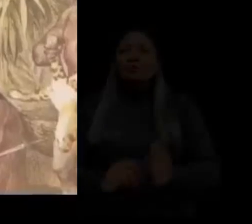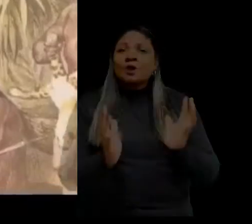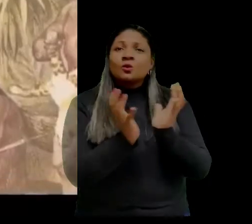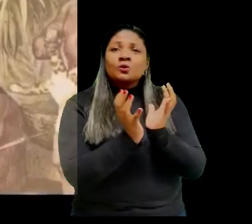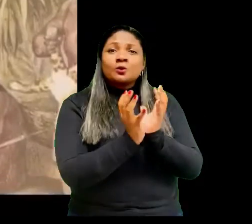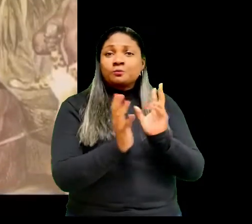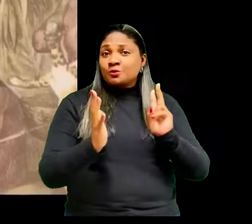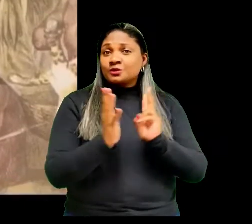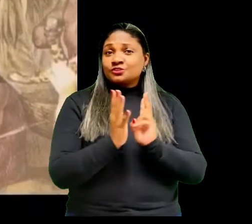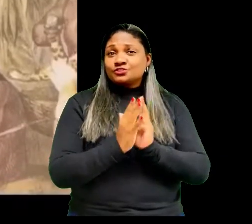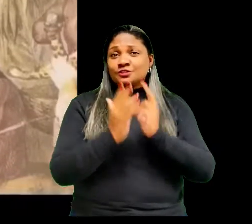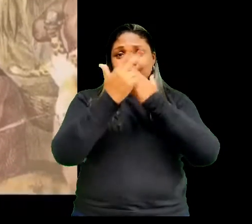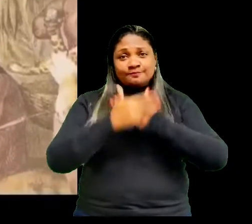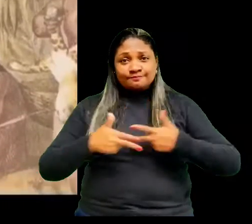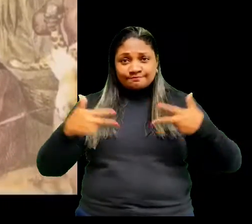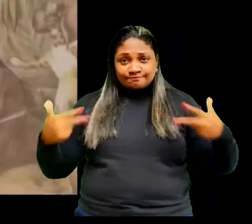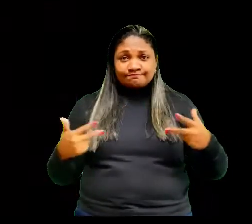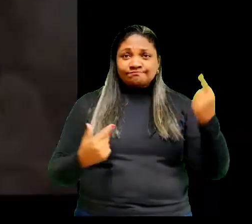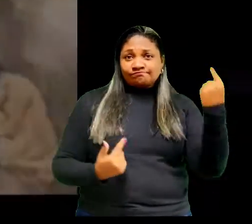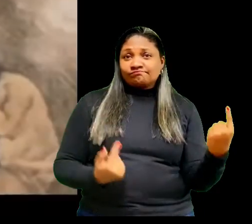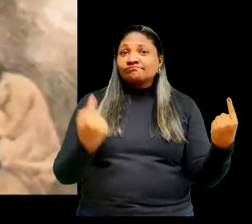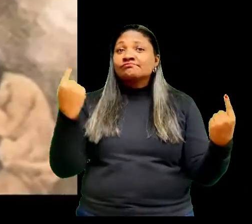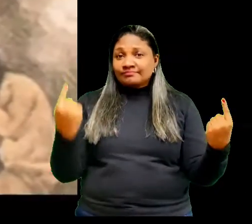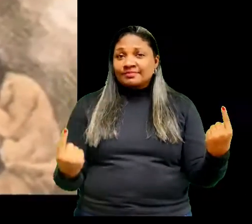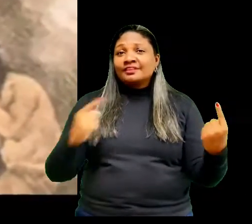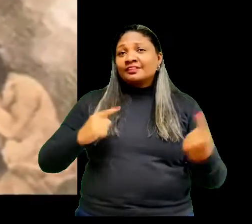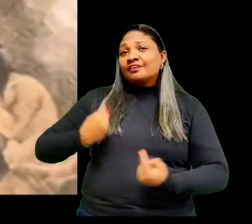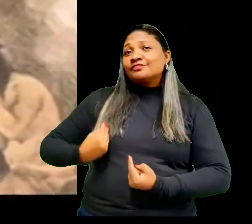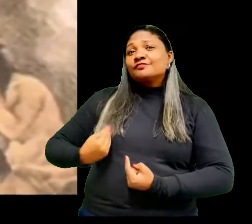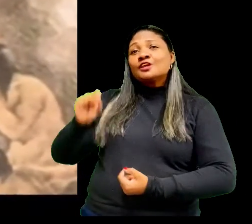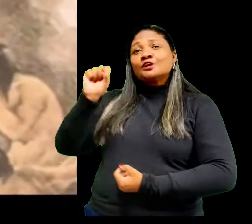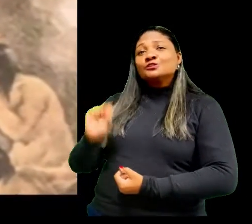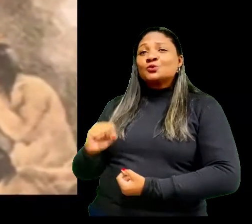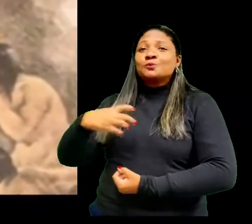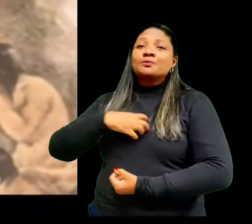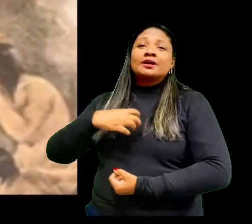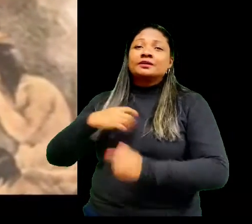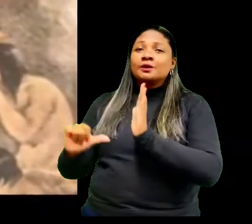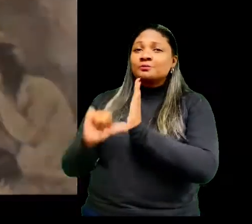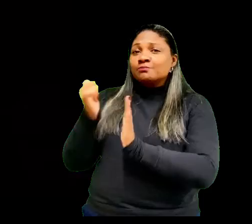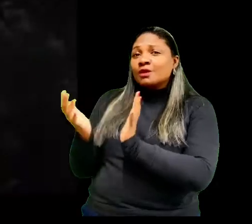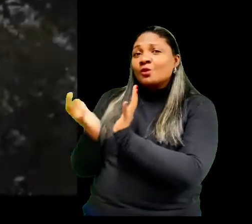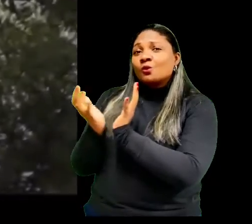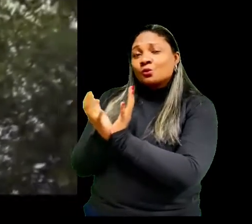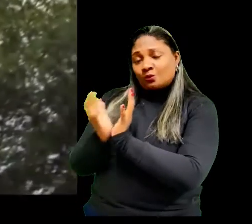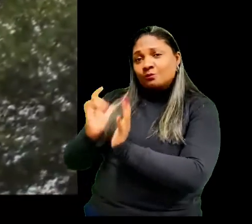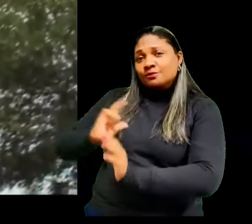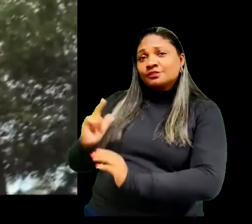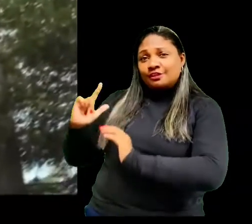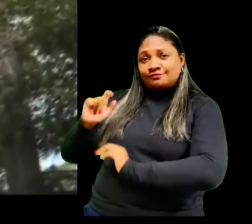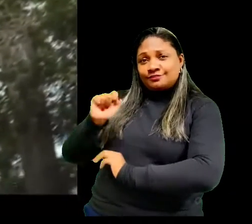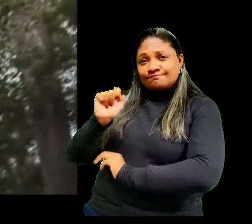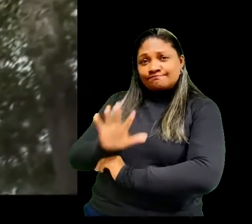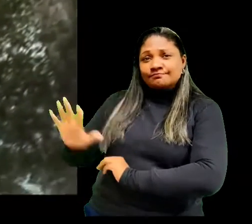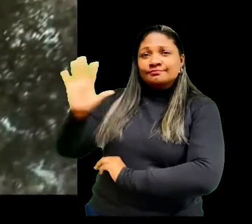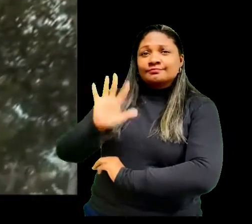Indígenas das etnias tupiniquins e tupinambás que habitavam o litoral sul da Bahia foram os primeiros grupos contatados pelos